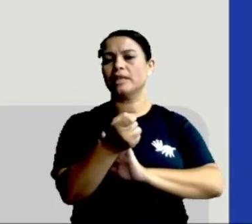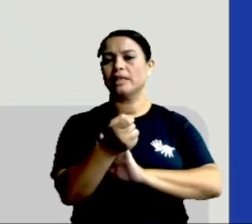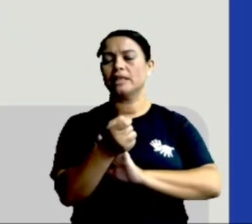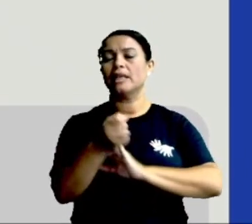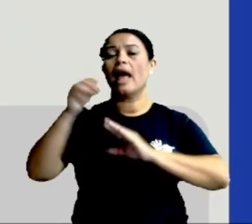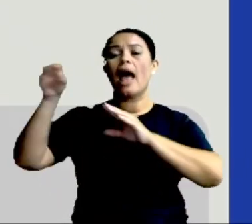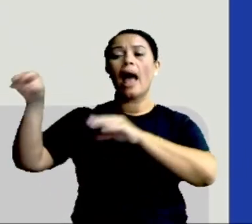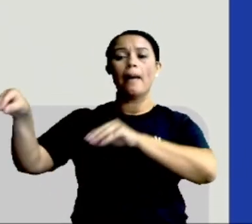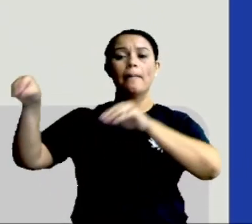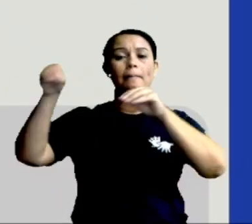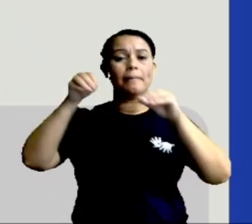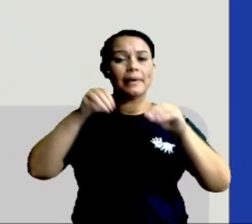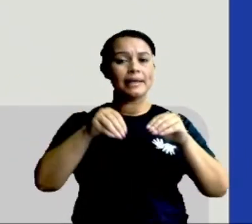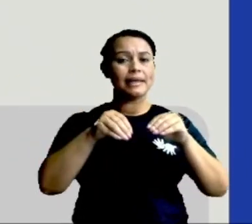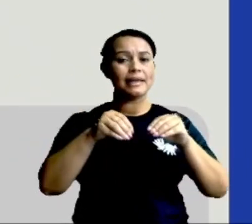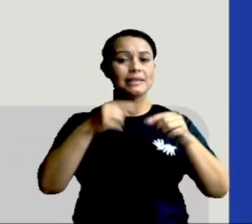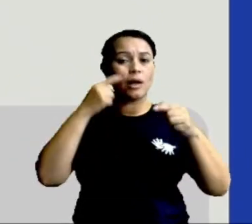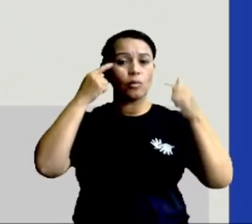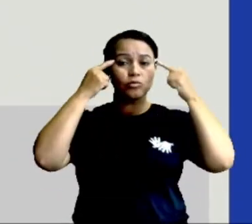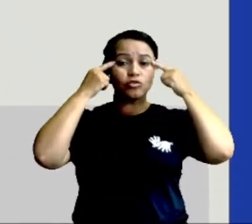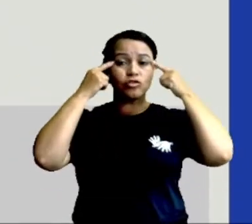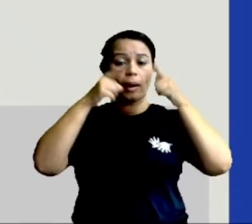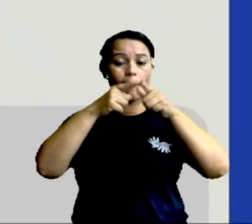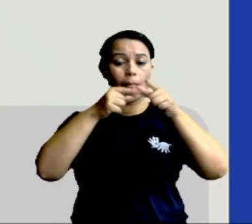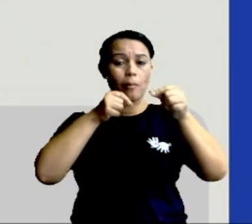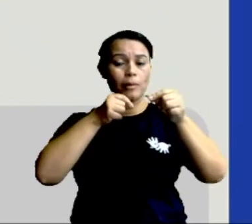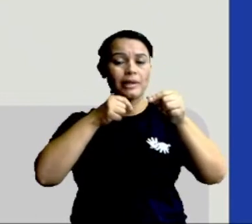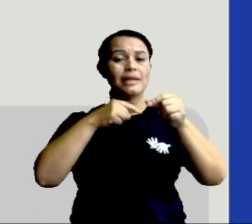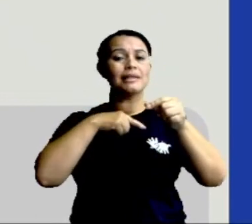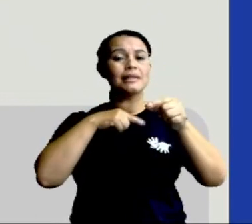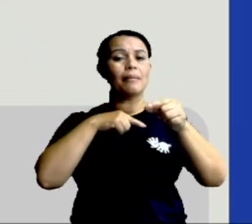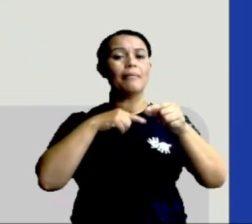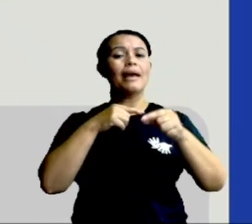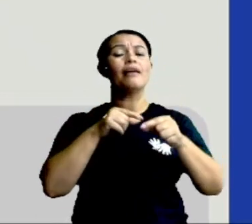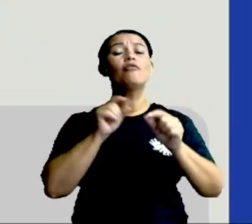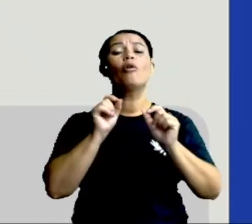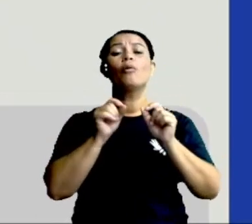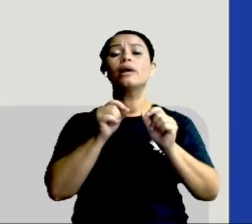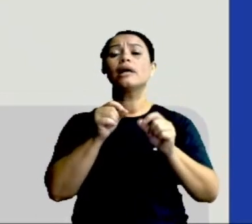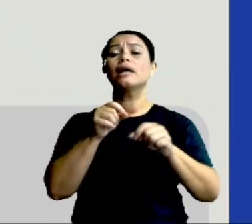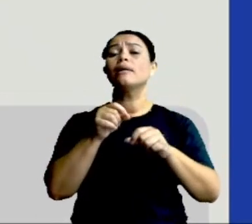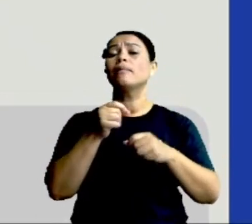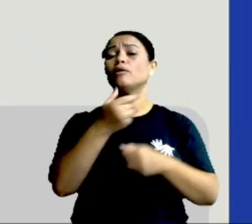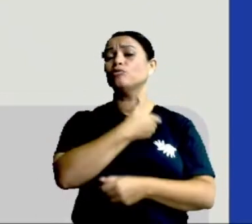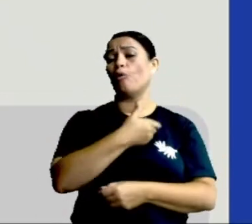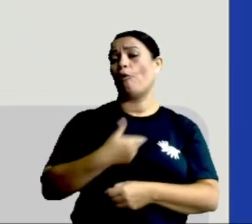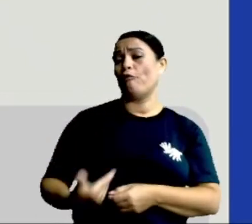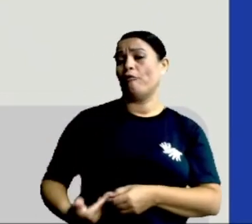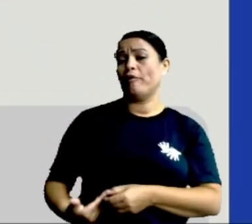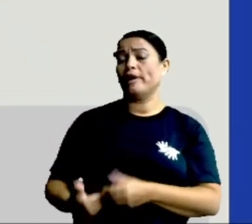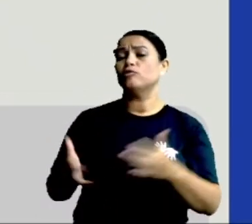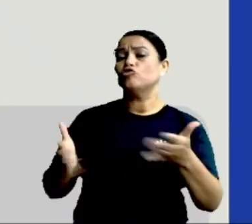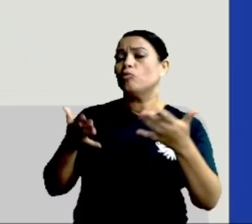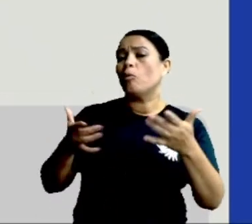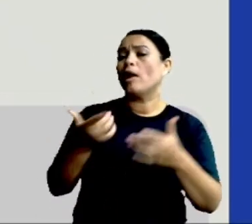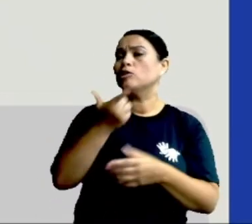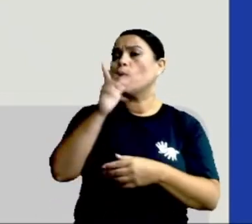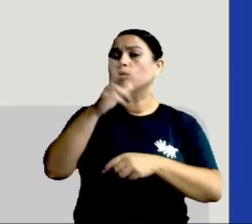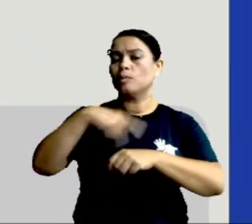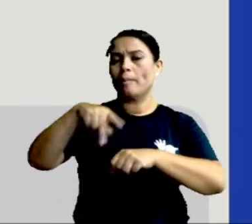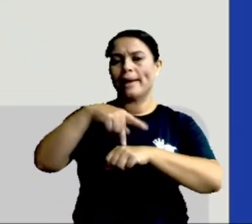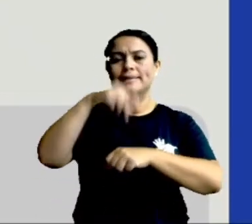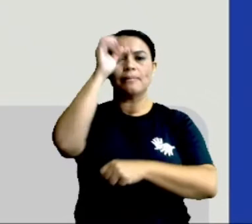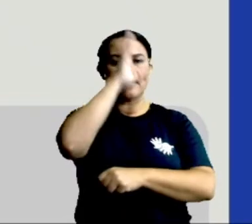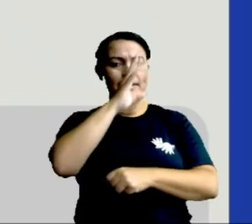imigração japonesa foi estimulada pelos governos de ambos os países, Como consequência, o